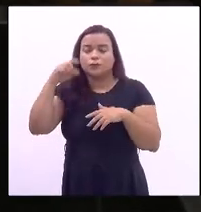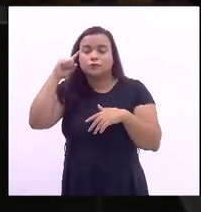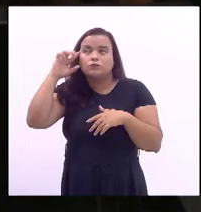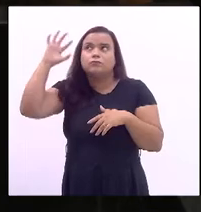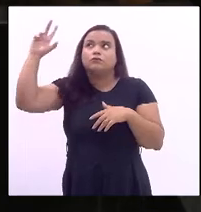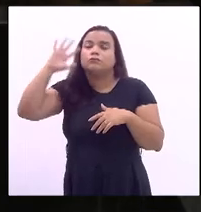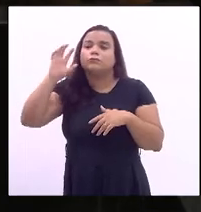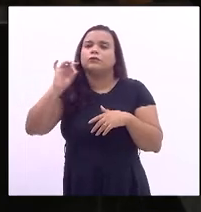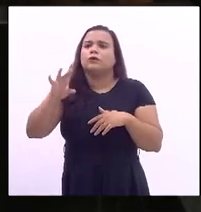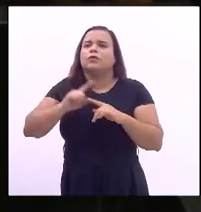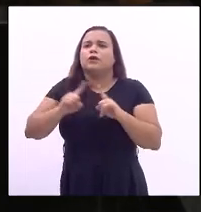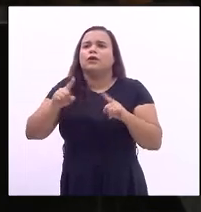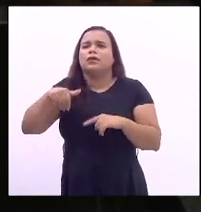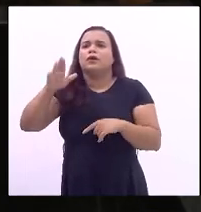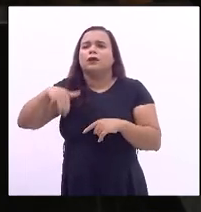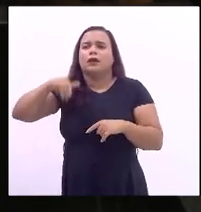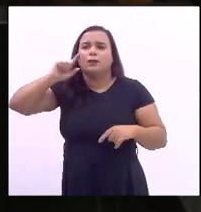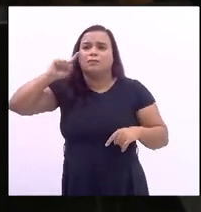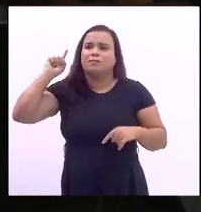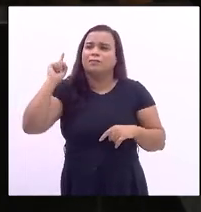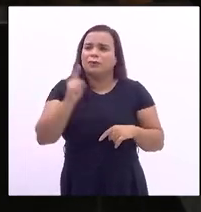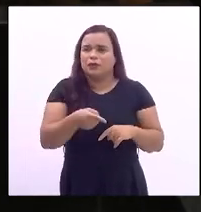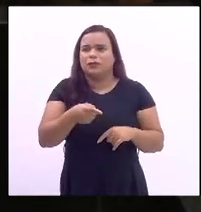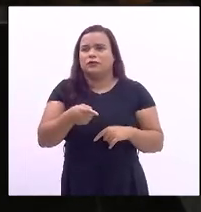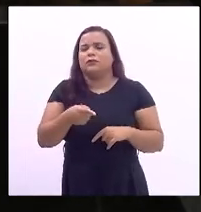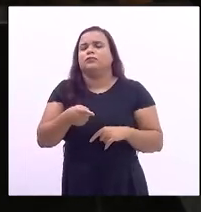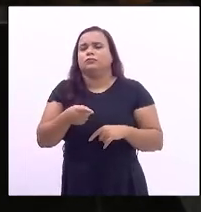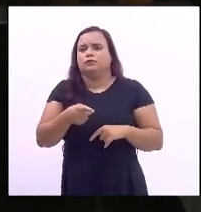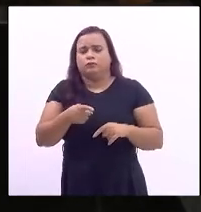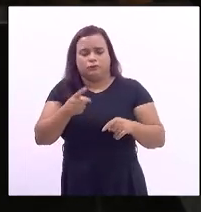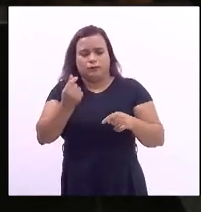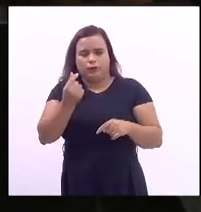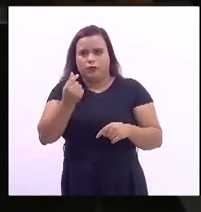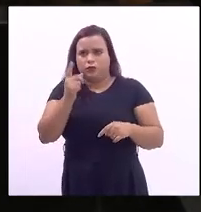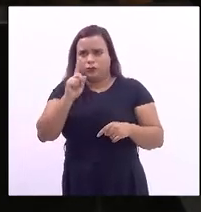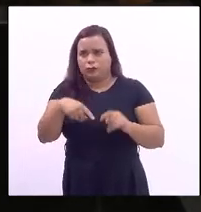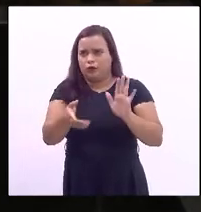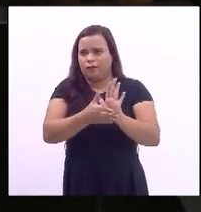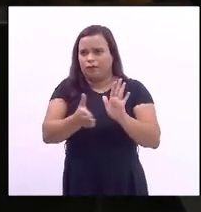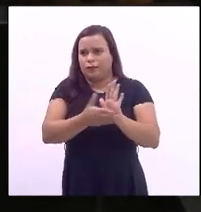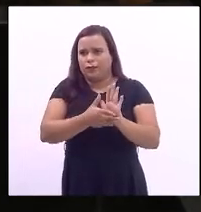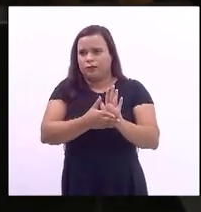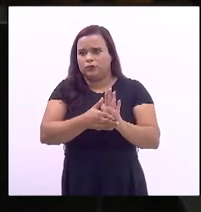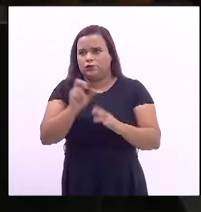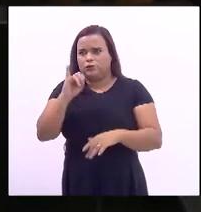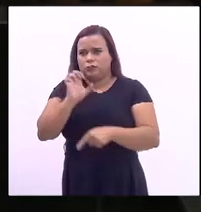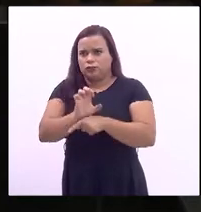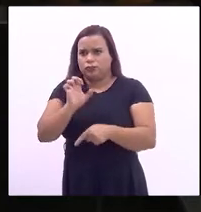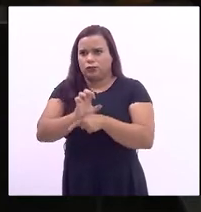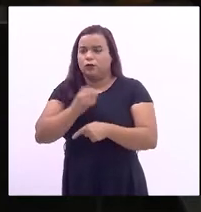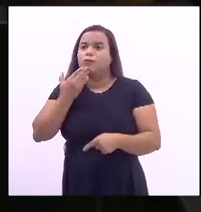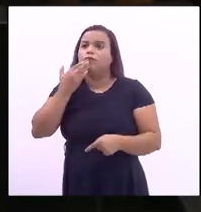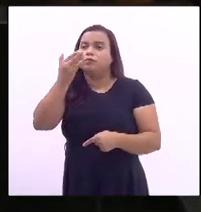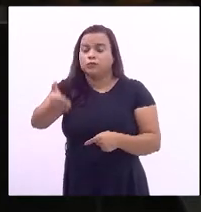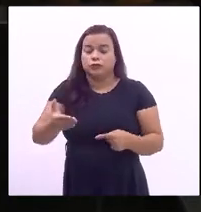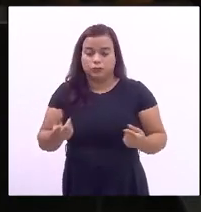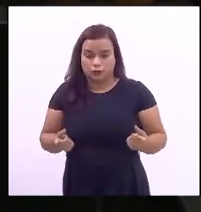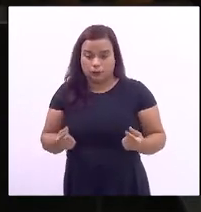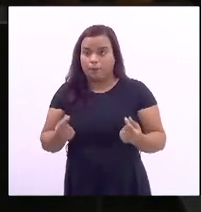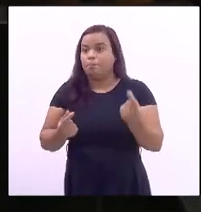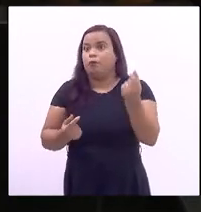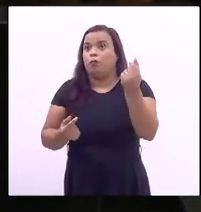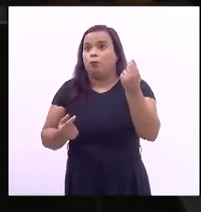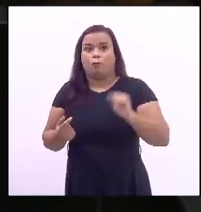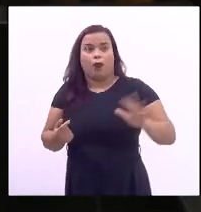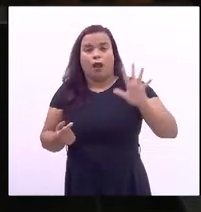final das contas quem manda no preço é oferta EA demanda se o estado pedir muito ninguém vai se interessar se o estado